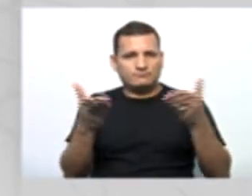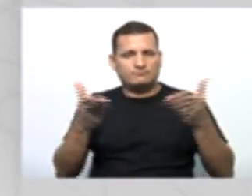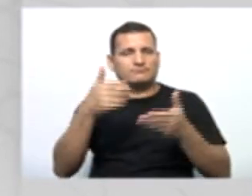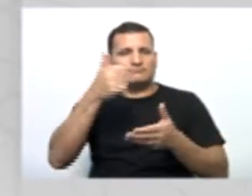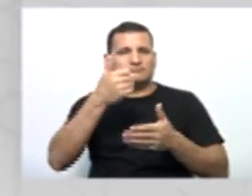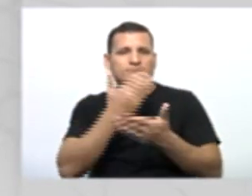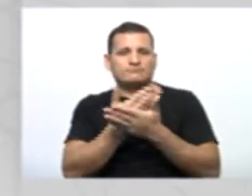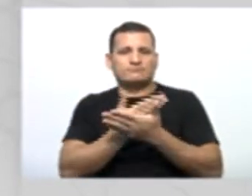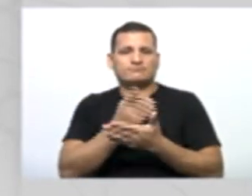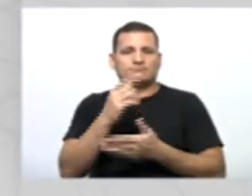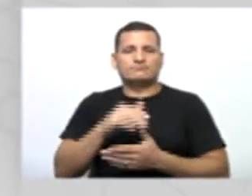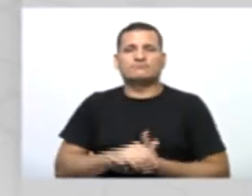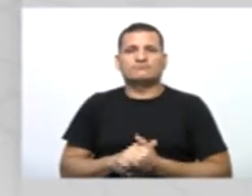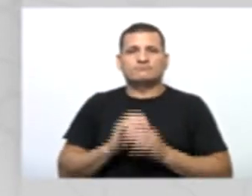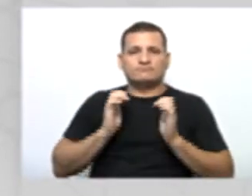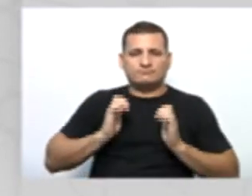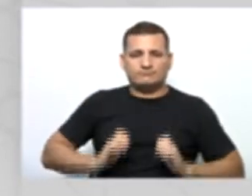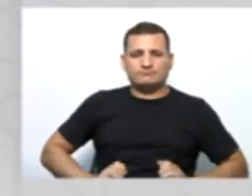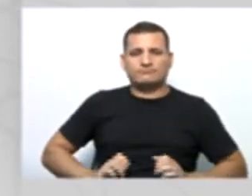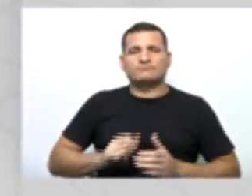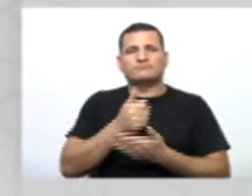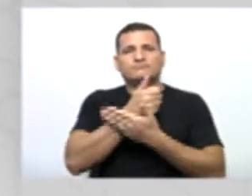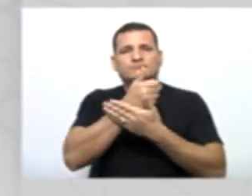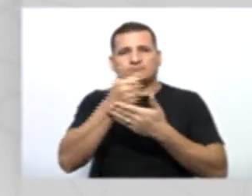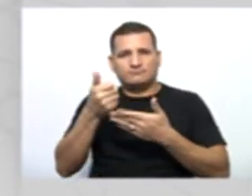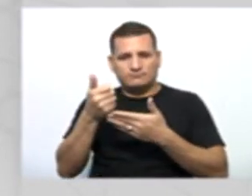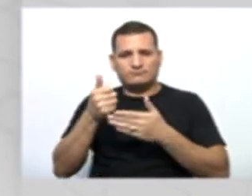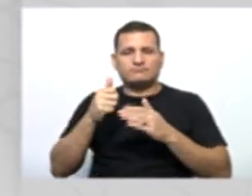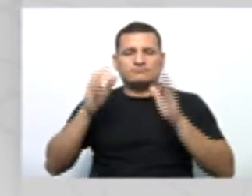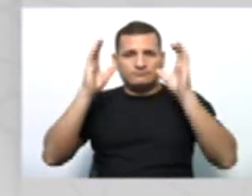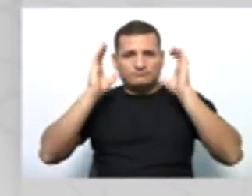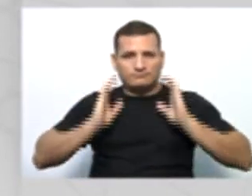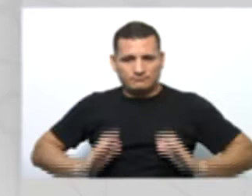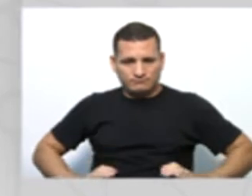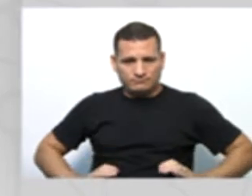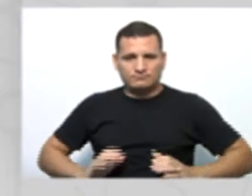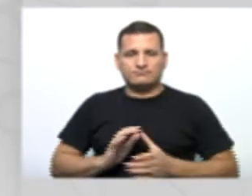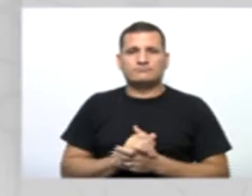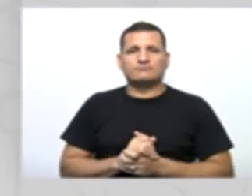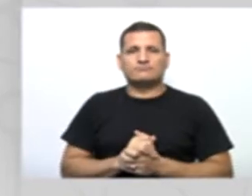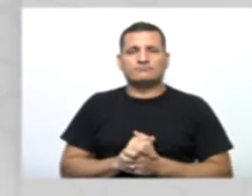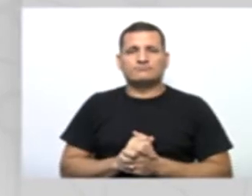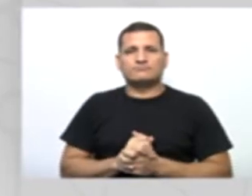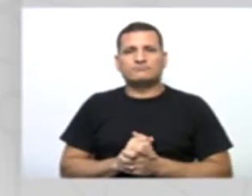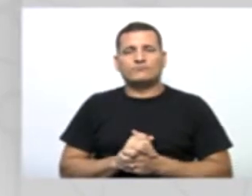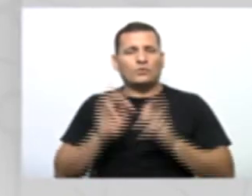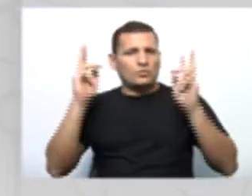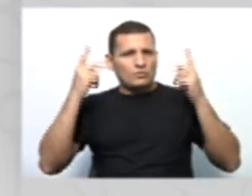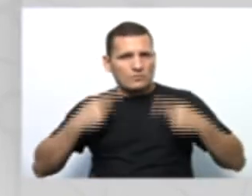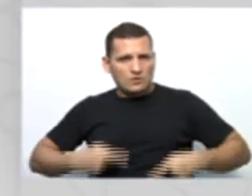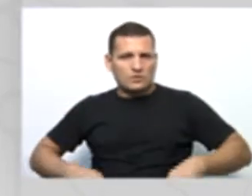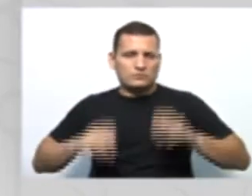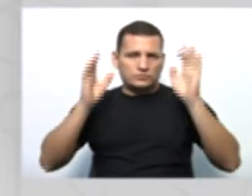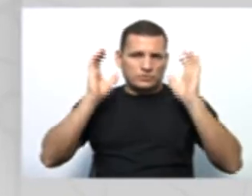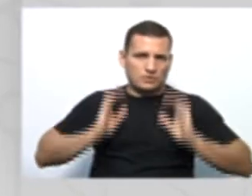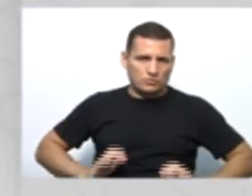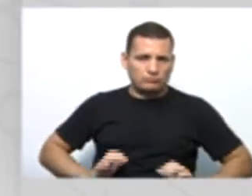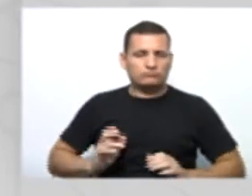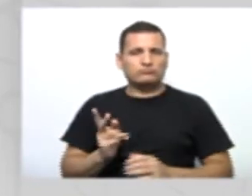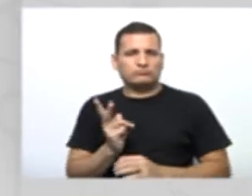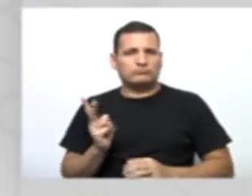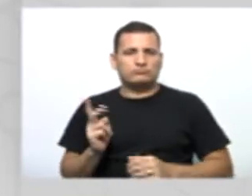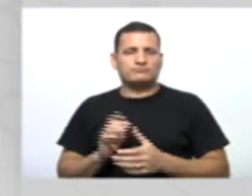cidadania, valores éticos, conduta humana e conduta cidadã. Objetivos da teleaula